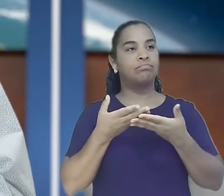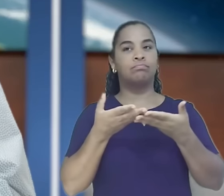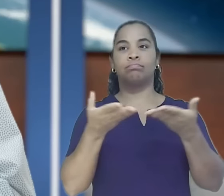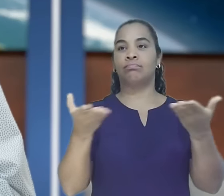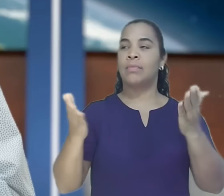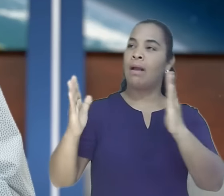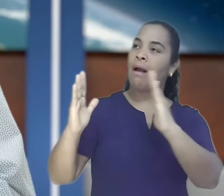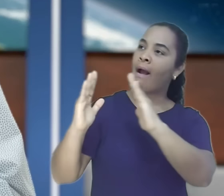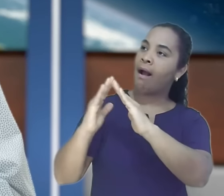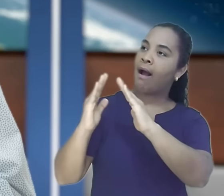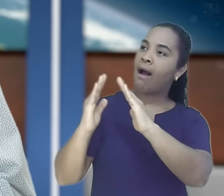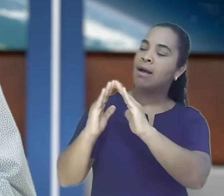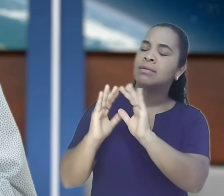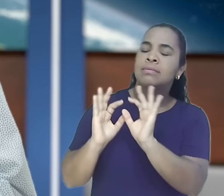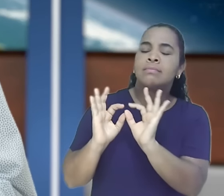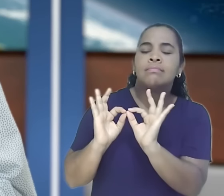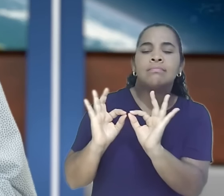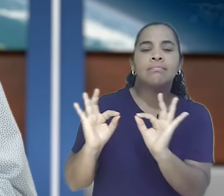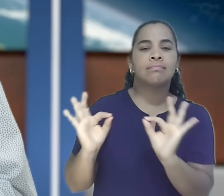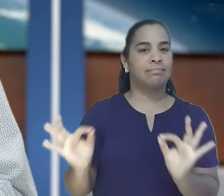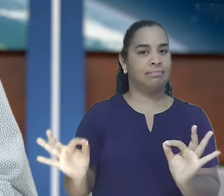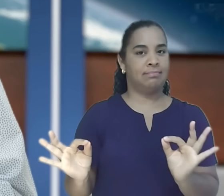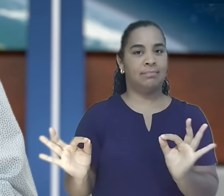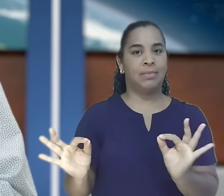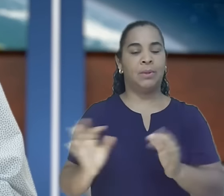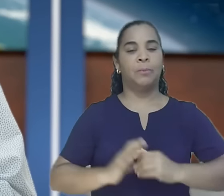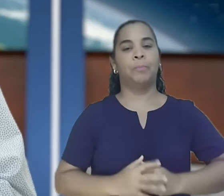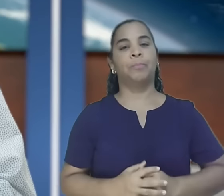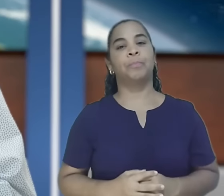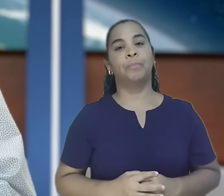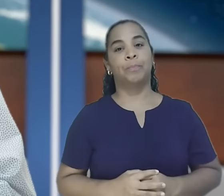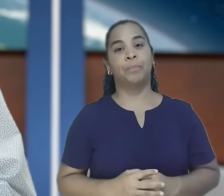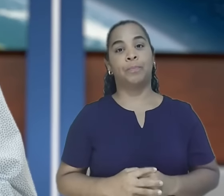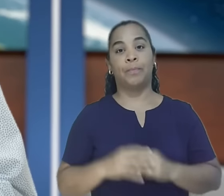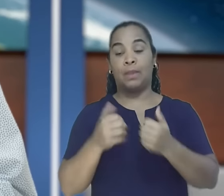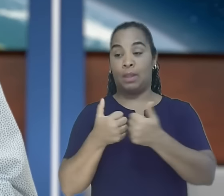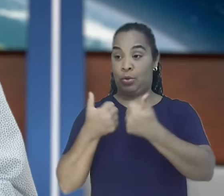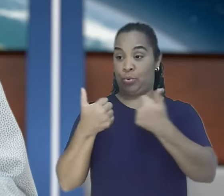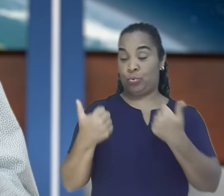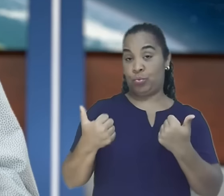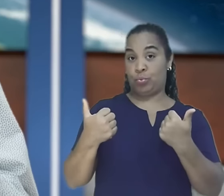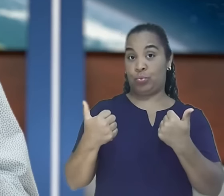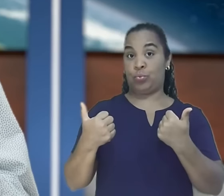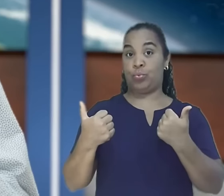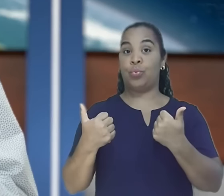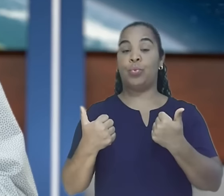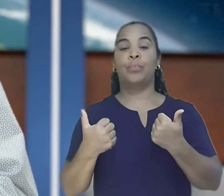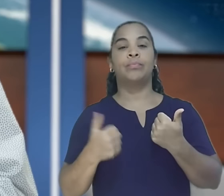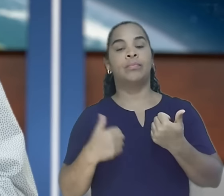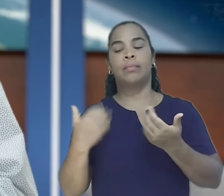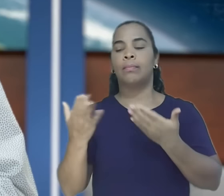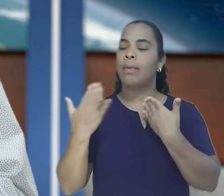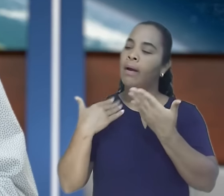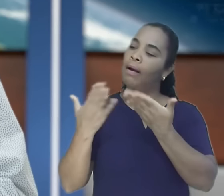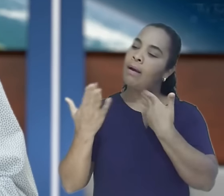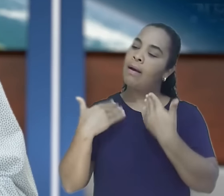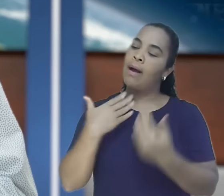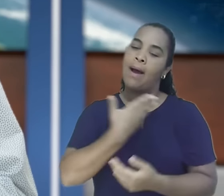modesta Ao lado Do querido Frei deão Debatendo as questões